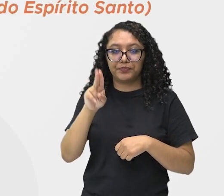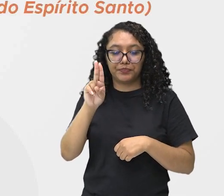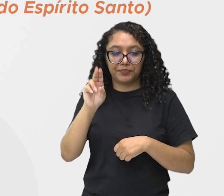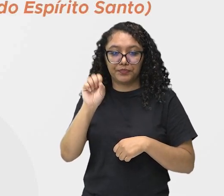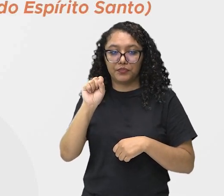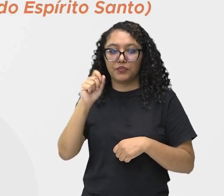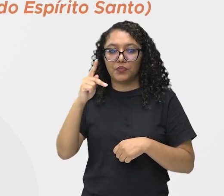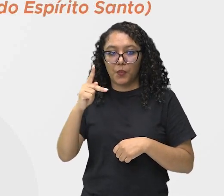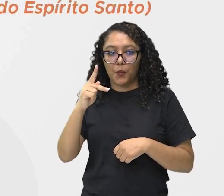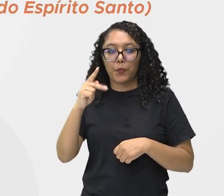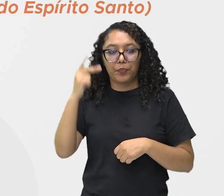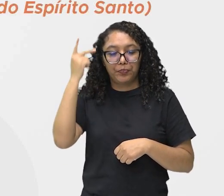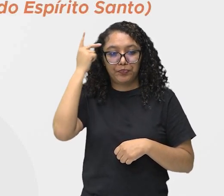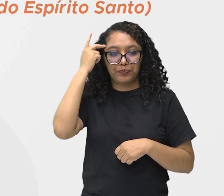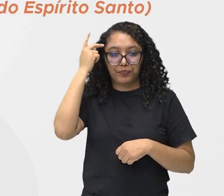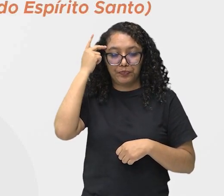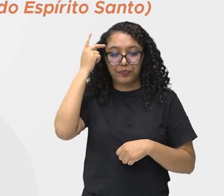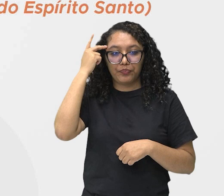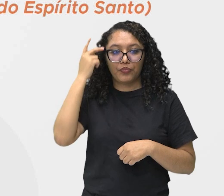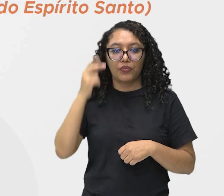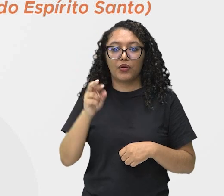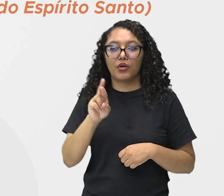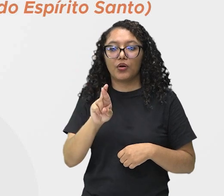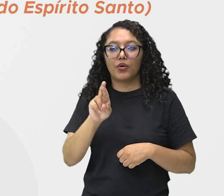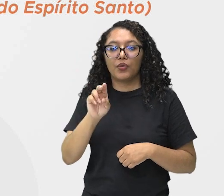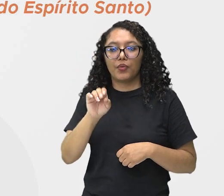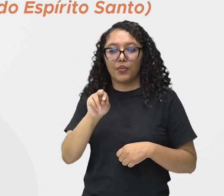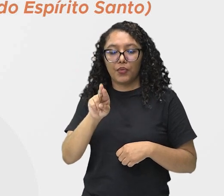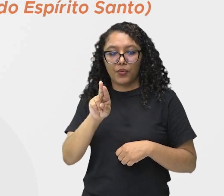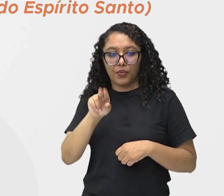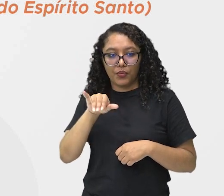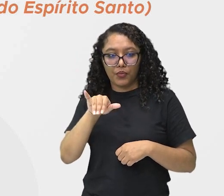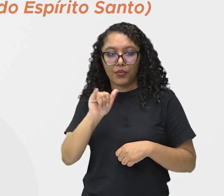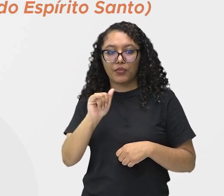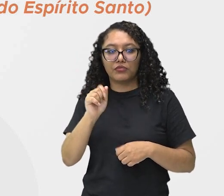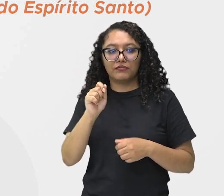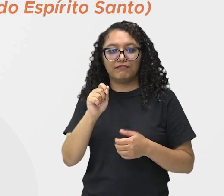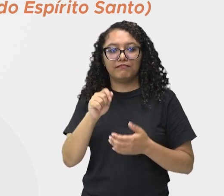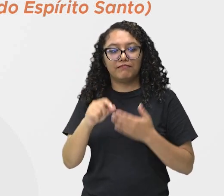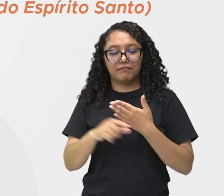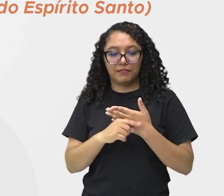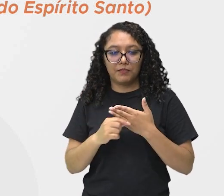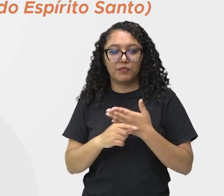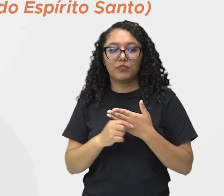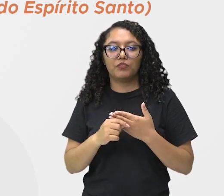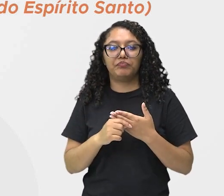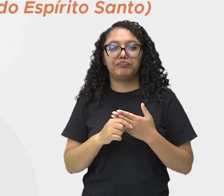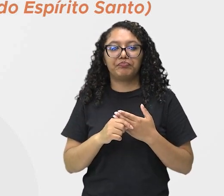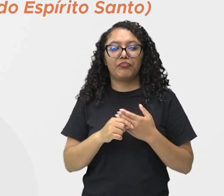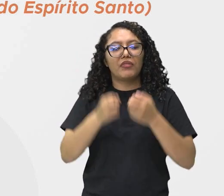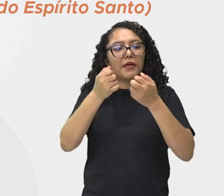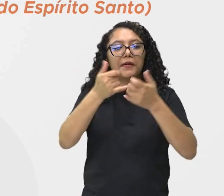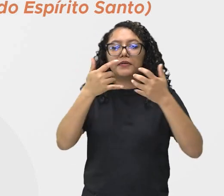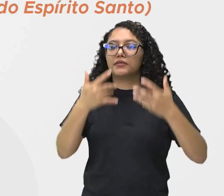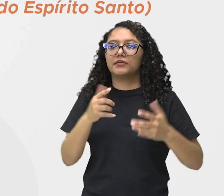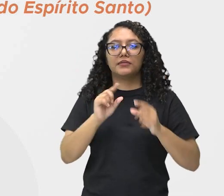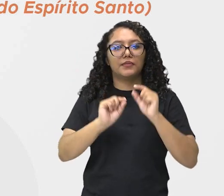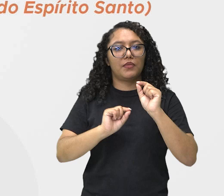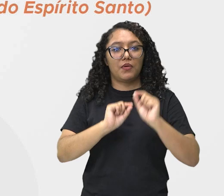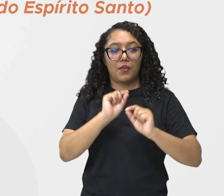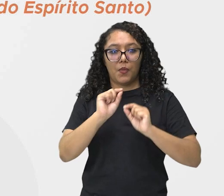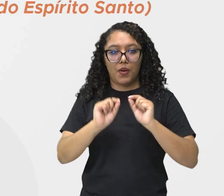Paulo, Rui César do Espírito Santo, ele também é escritor. O que ele fala sobre